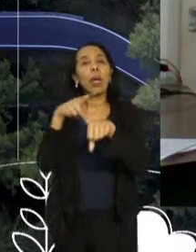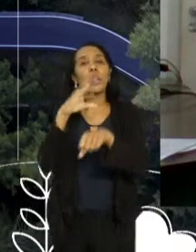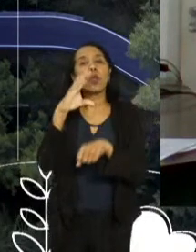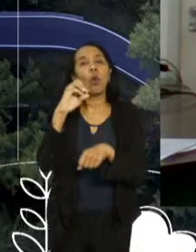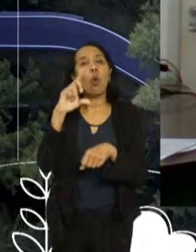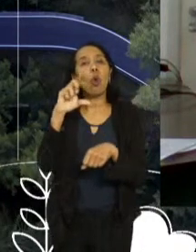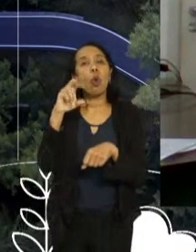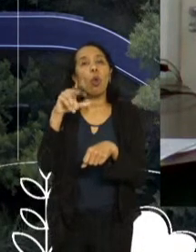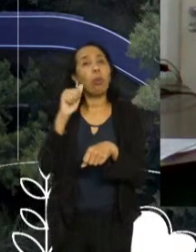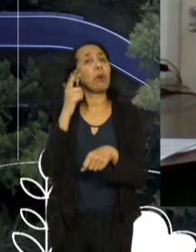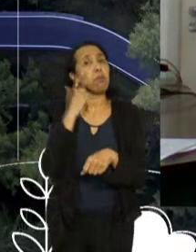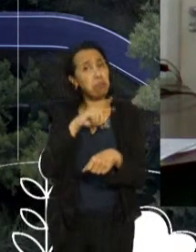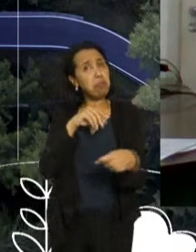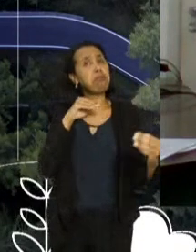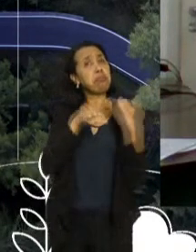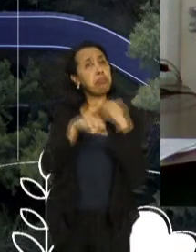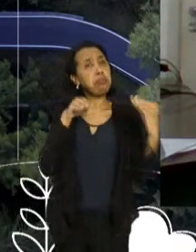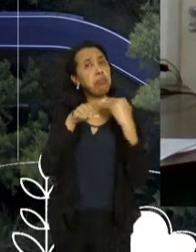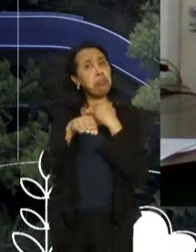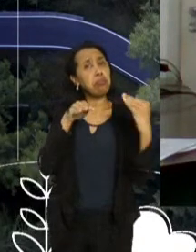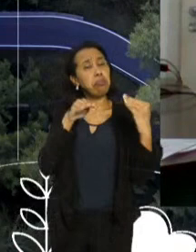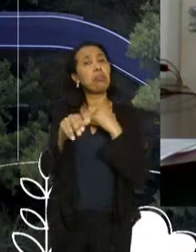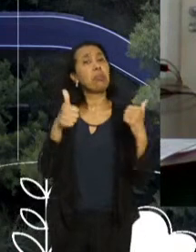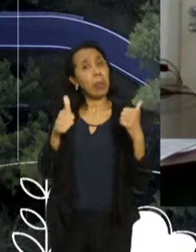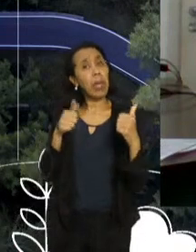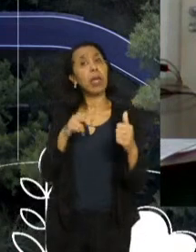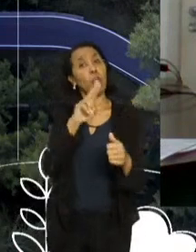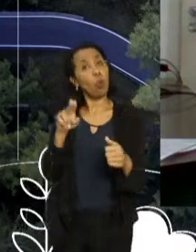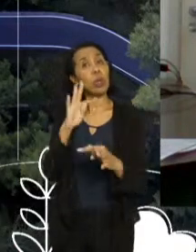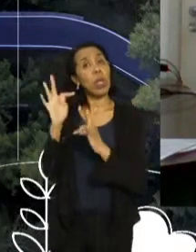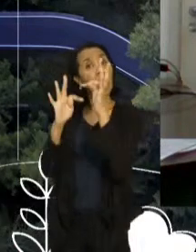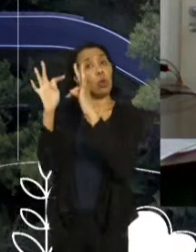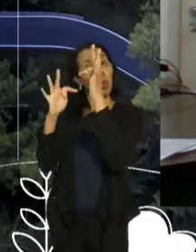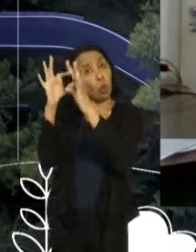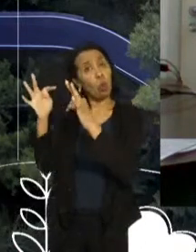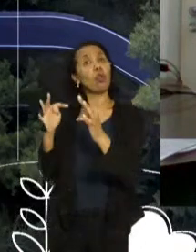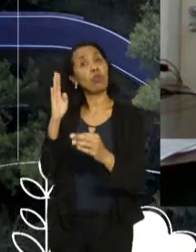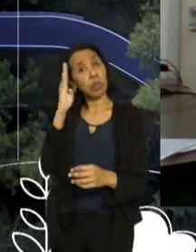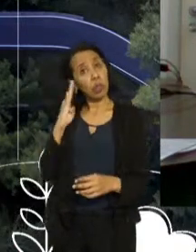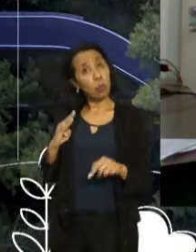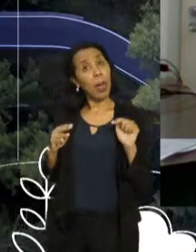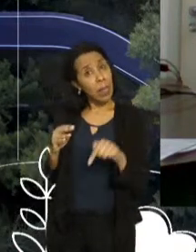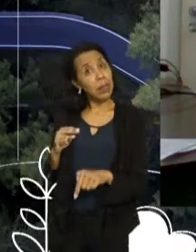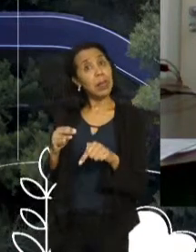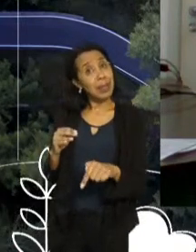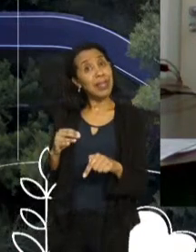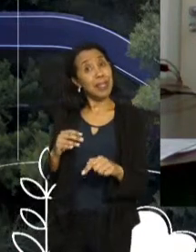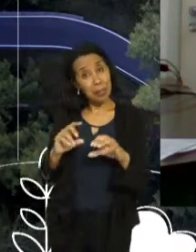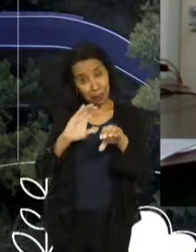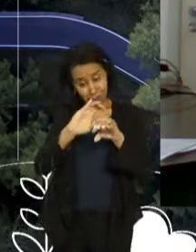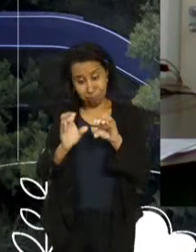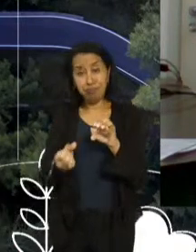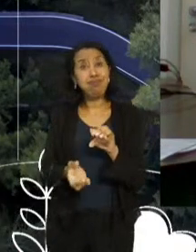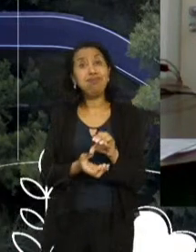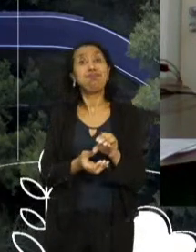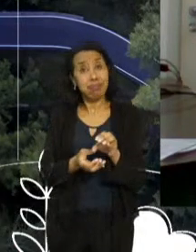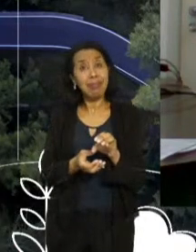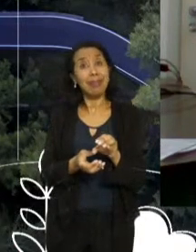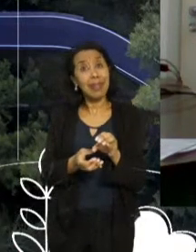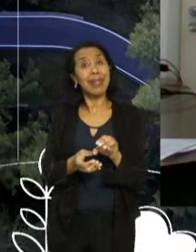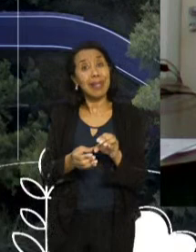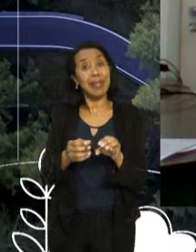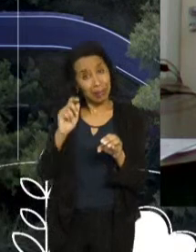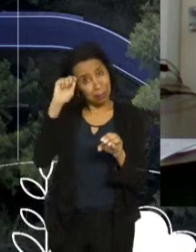eficiência disso, inclusive usando tecnologia brasileira sobre pneus, que a gente não consegue implementar com máxima eficiência